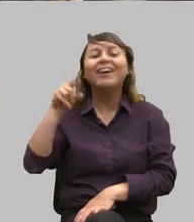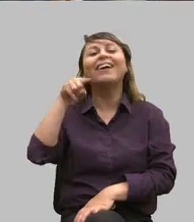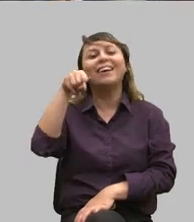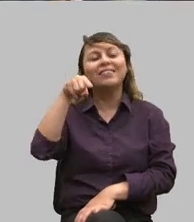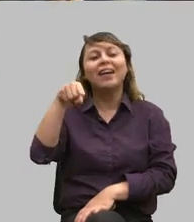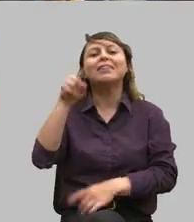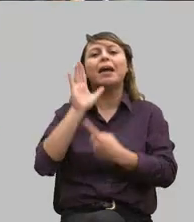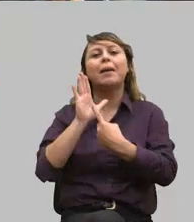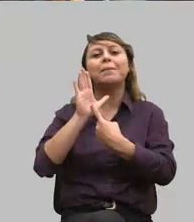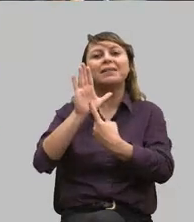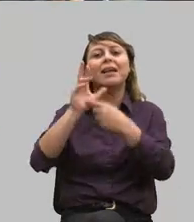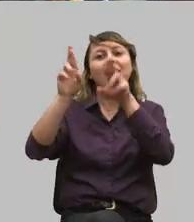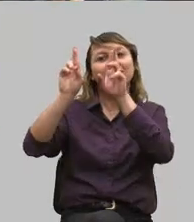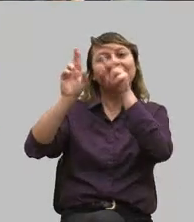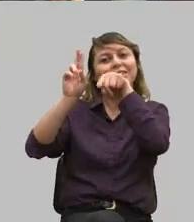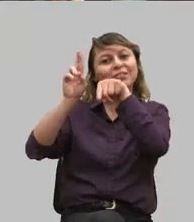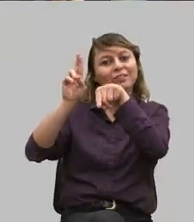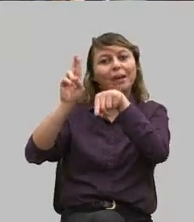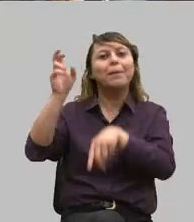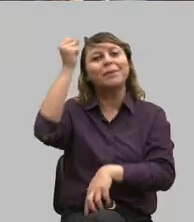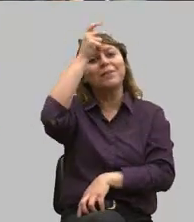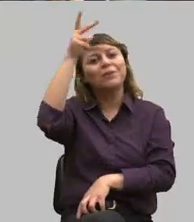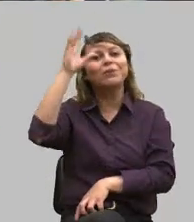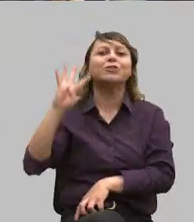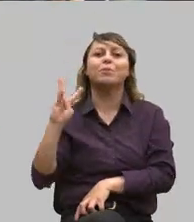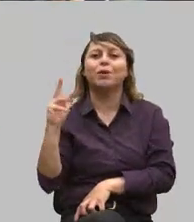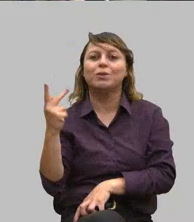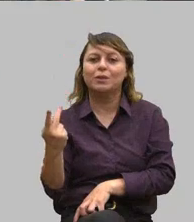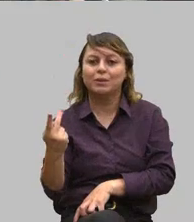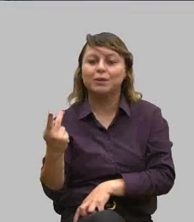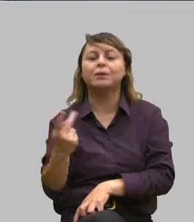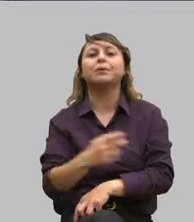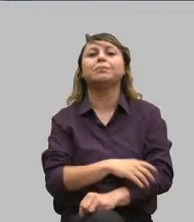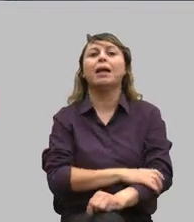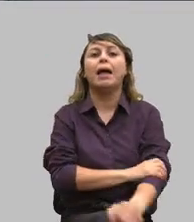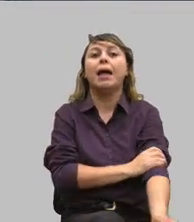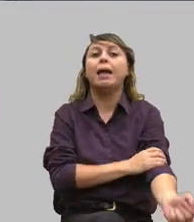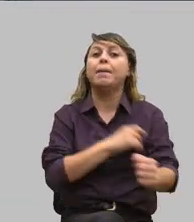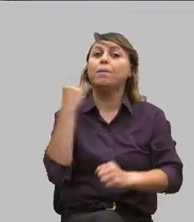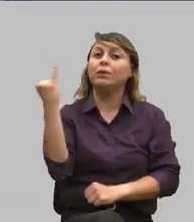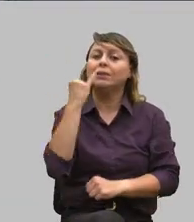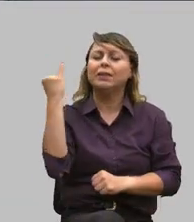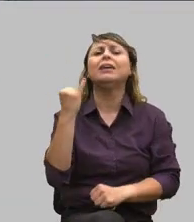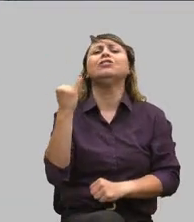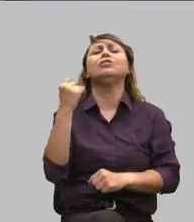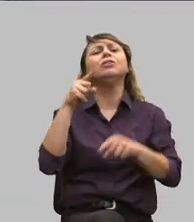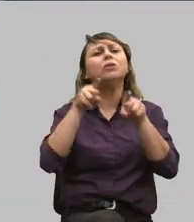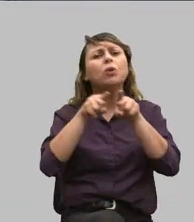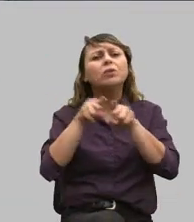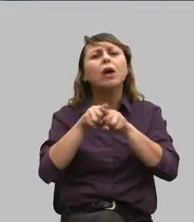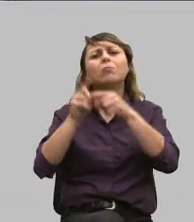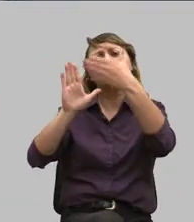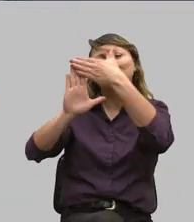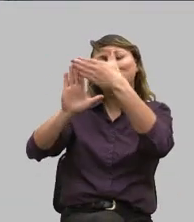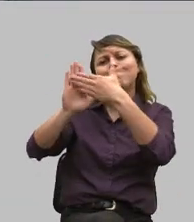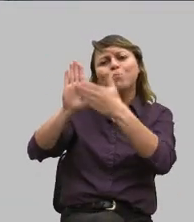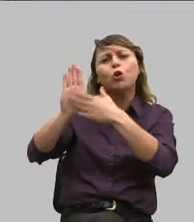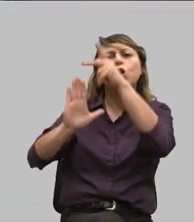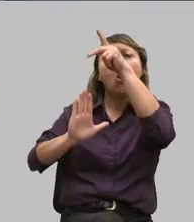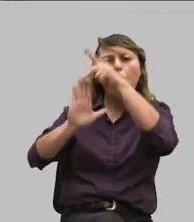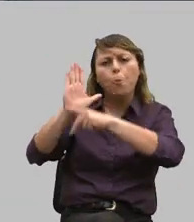prefeitura de Belo Horizonte não é isso importante demais a prefeitura saber desse projeto desse programa que é um